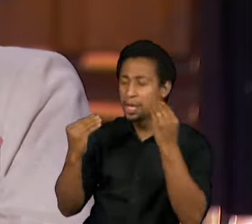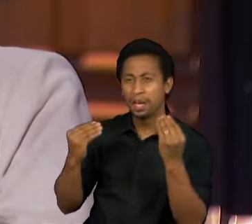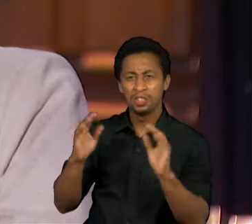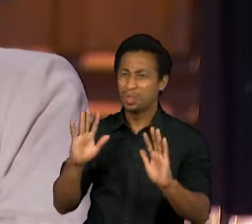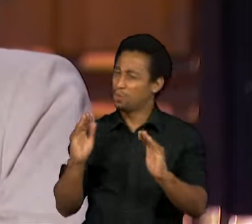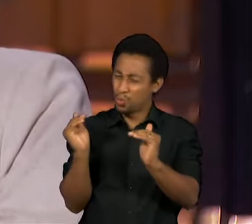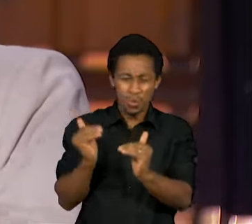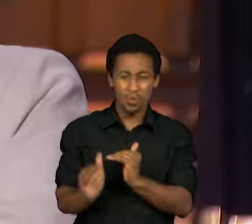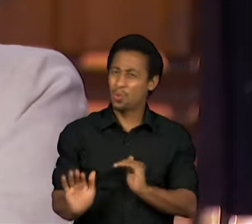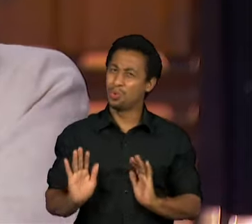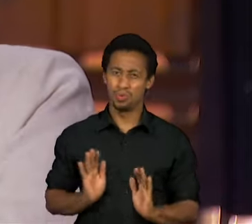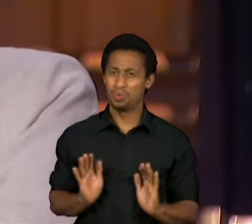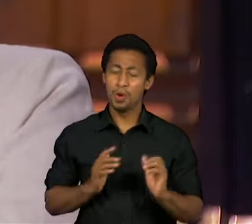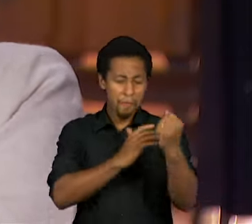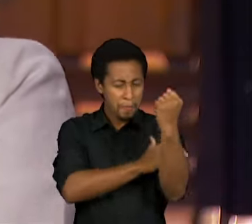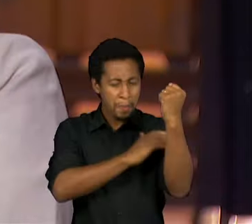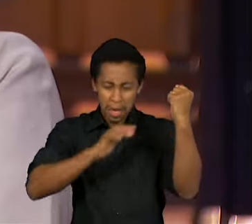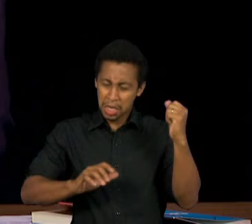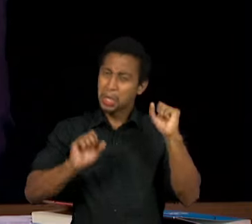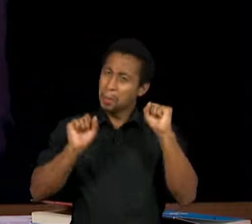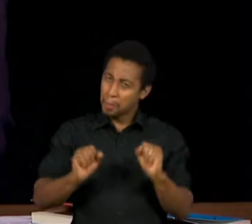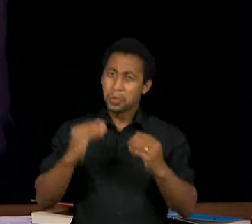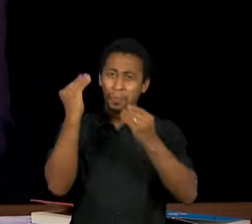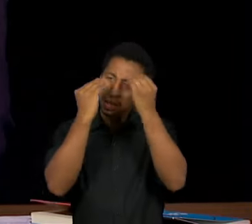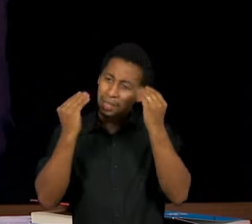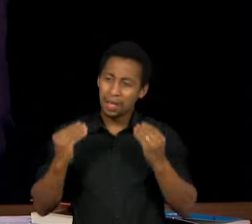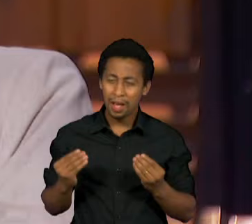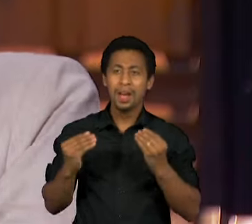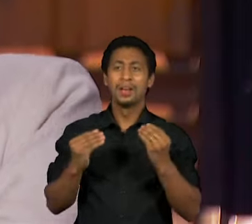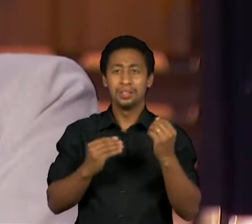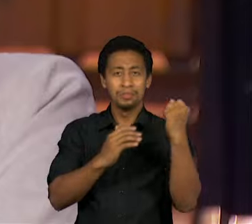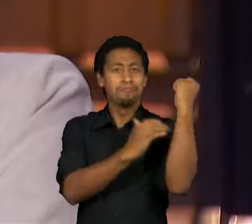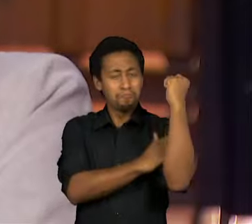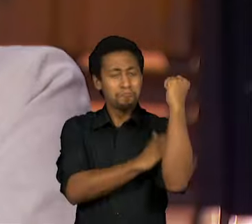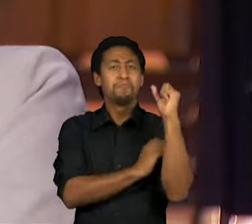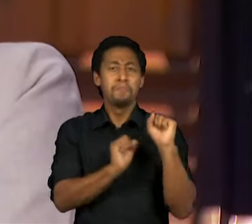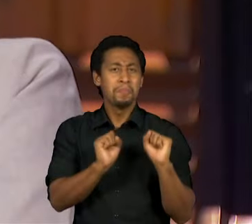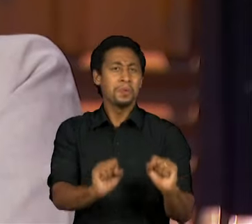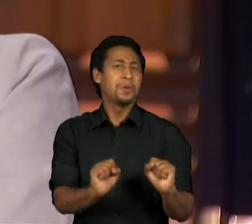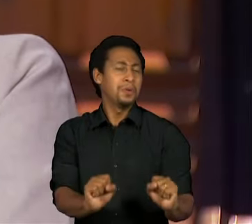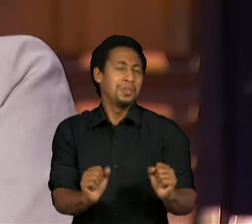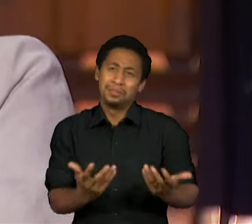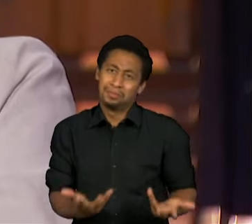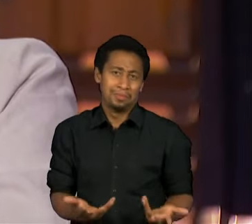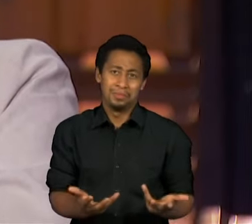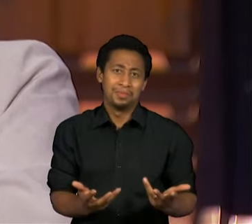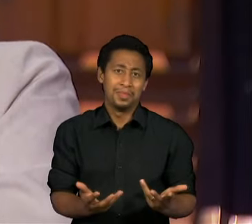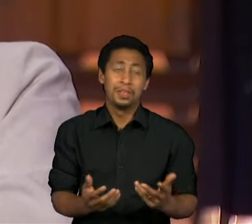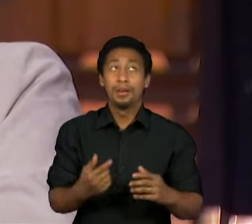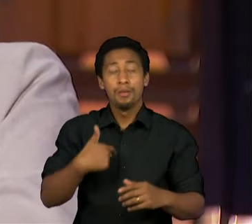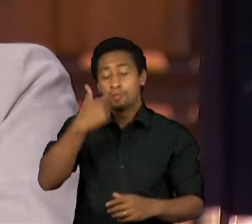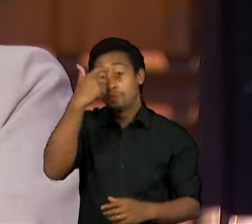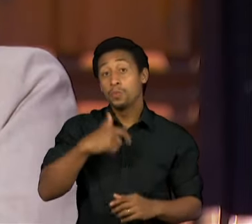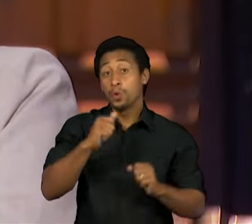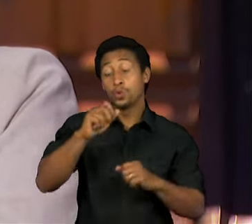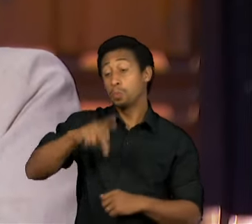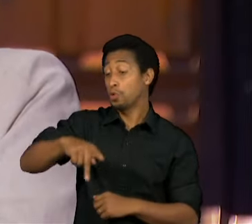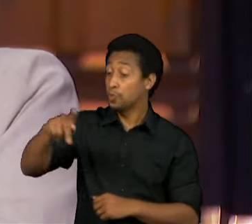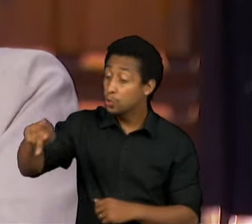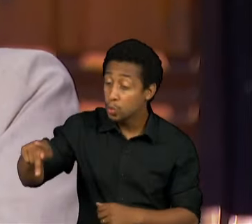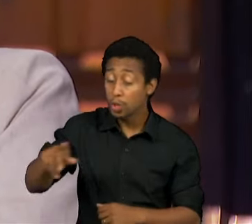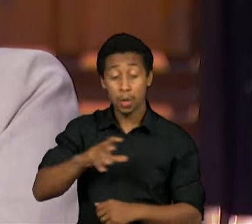lugar e que não precisa ser uma coisa só ela está do é que eu gosto Candomblé e na eu posso ser a professora